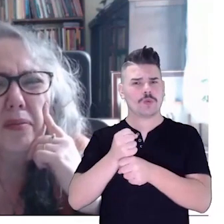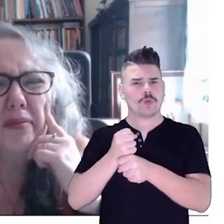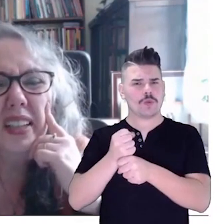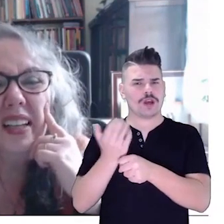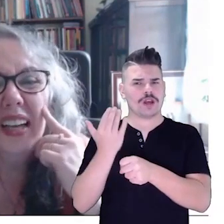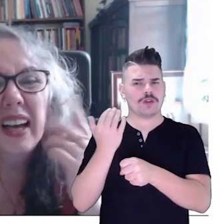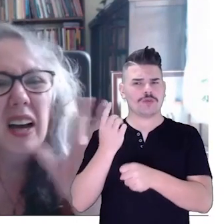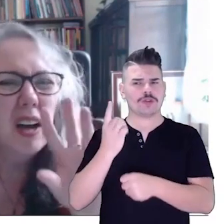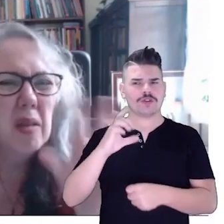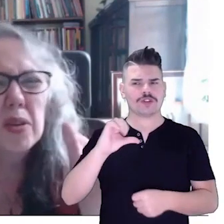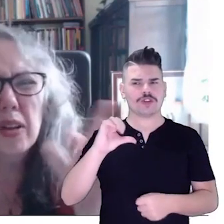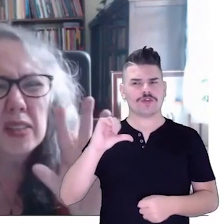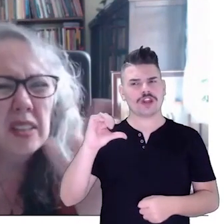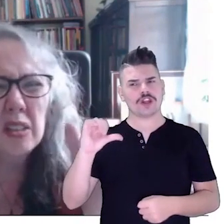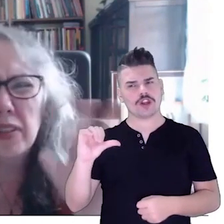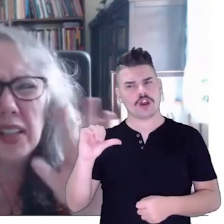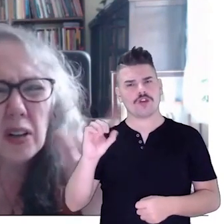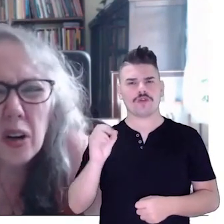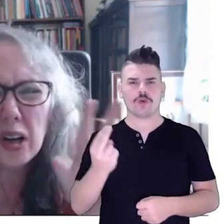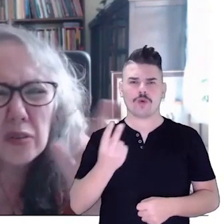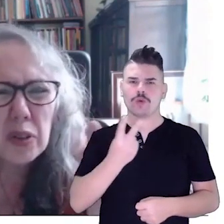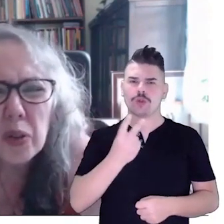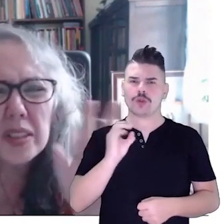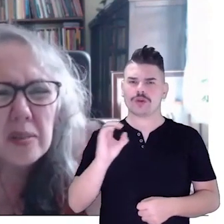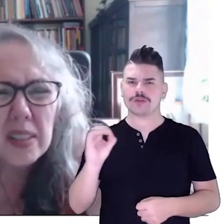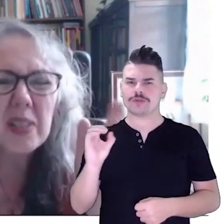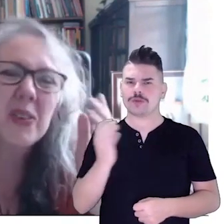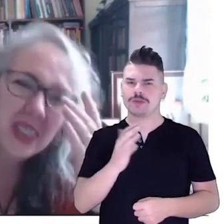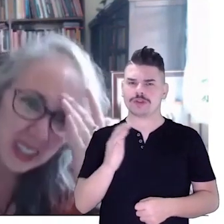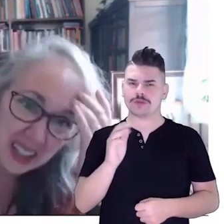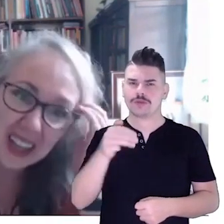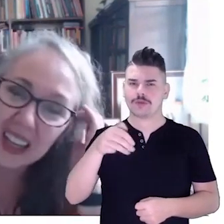foi em